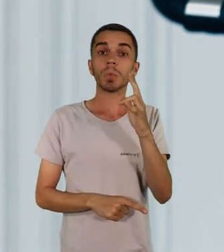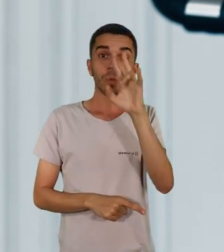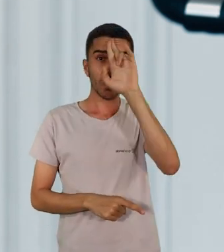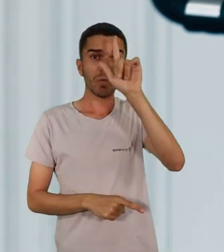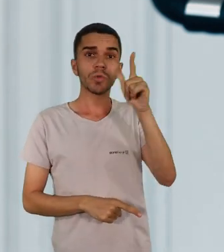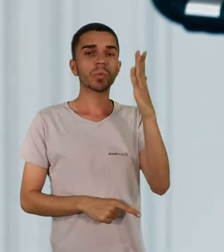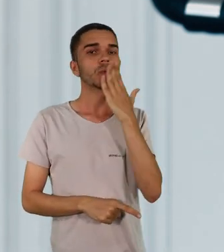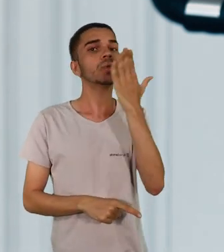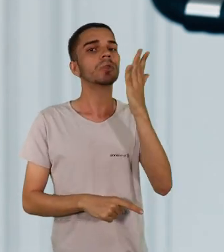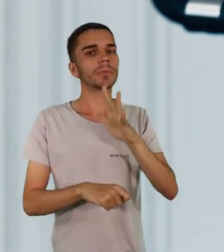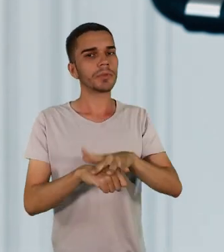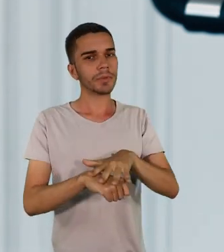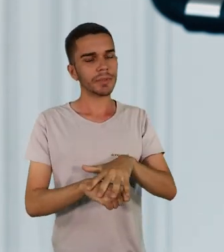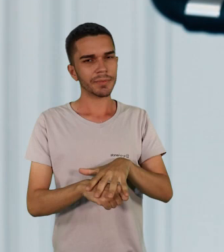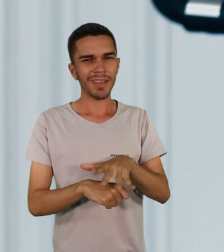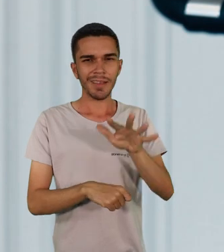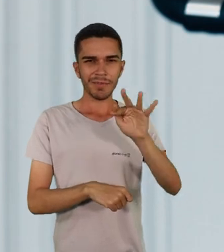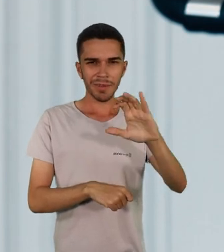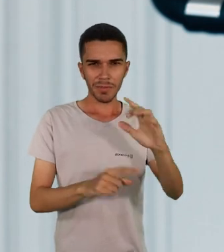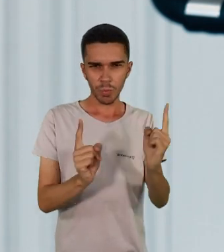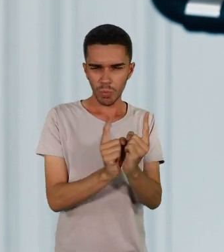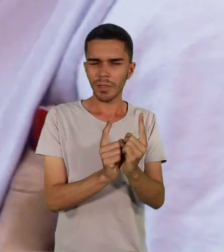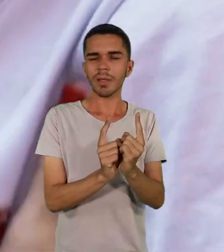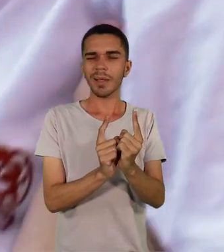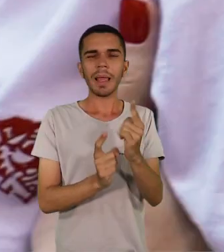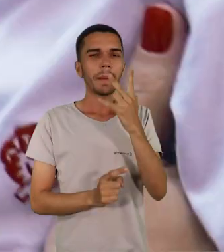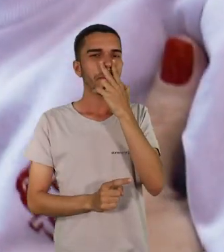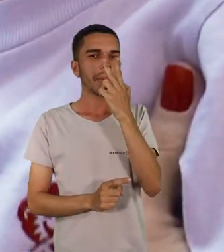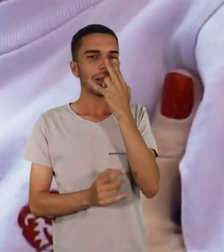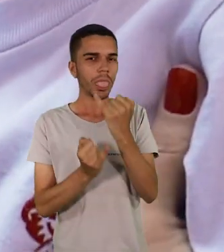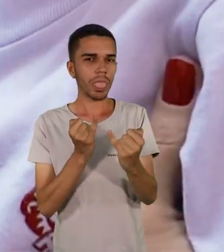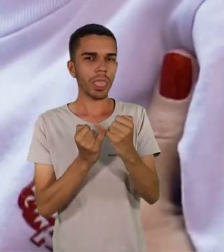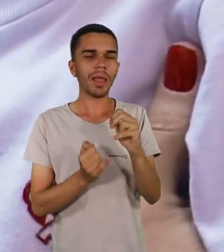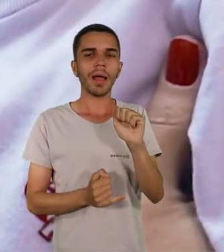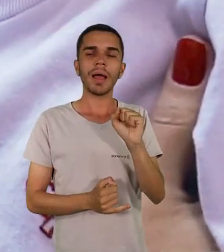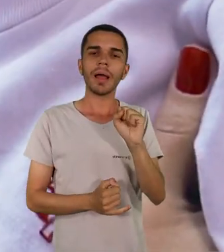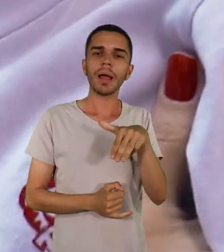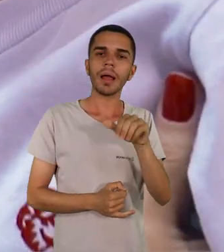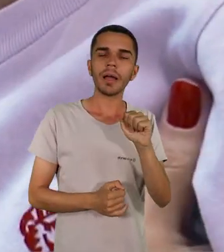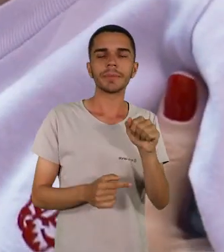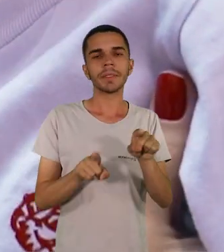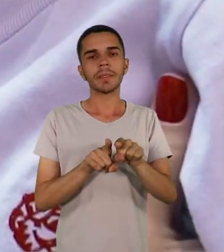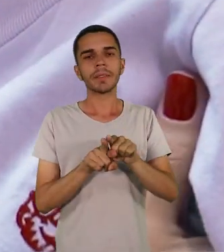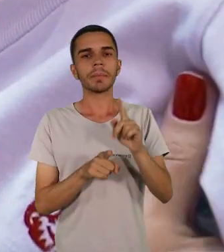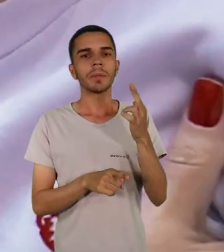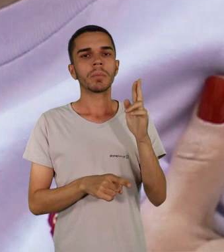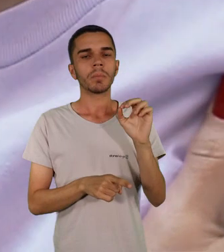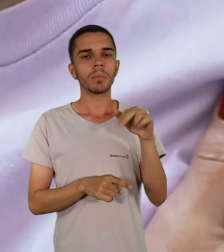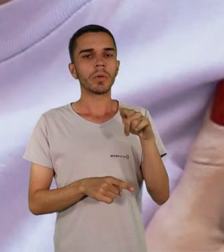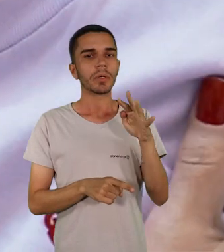confundida com outras doenças. A fibrose cística se parece muito com asma ou bronquite, ela se parece